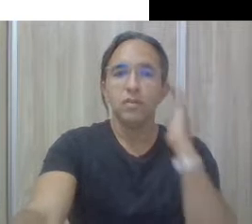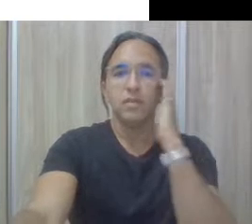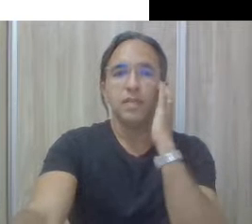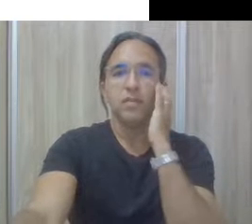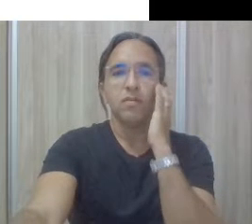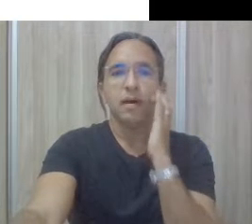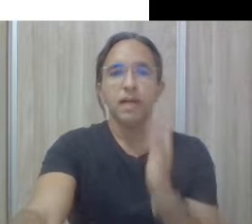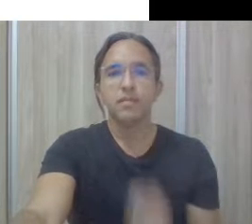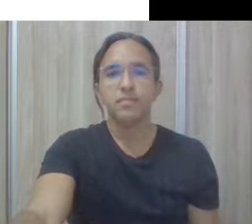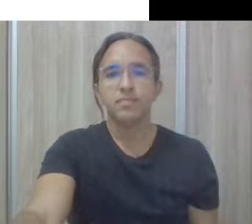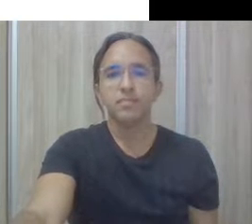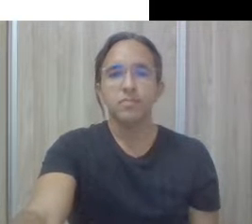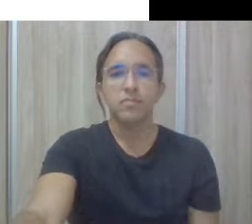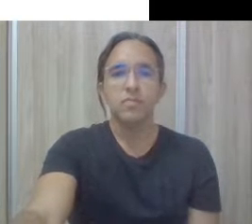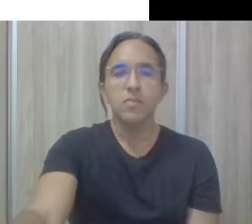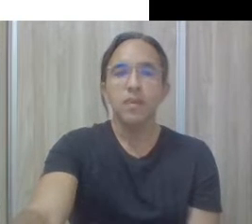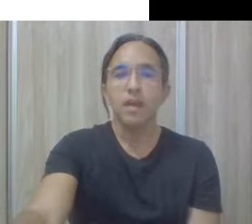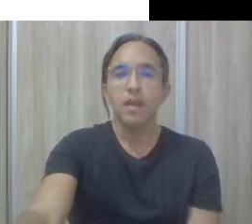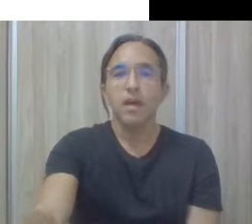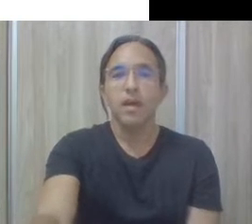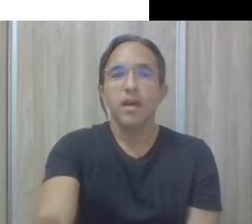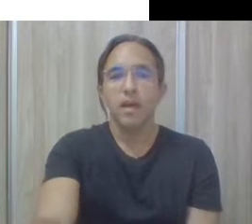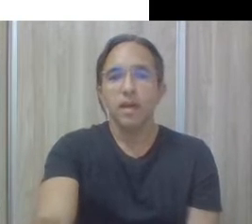Um, dois, três e quatro.